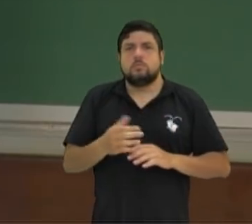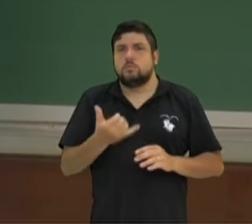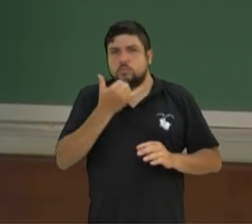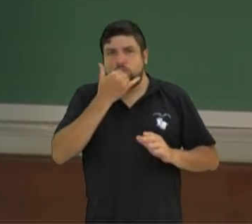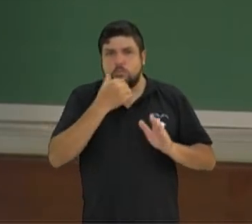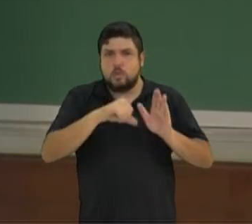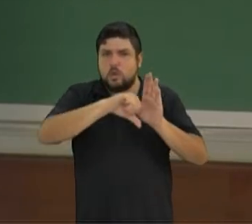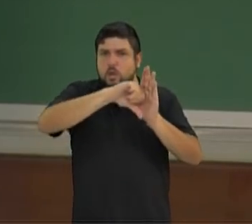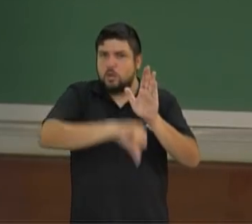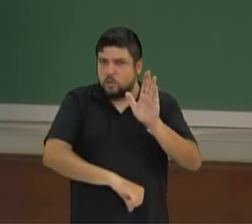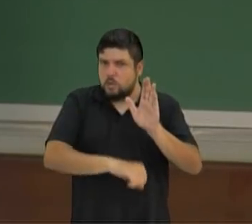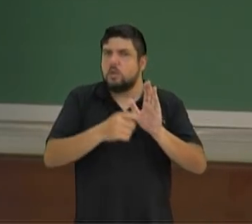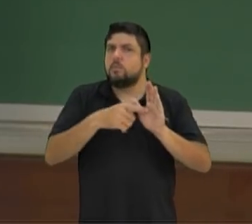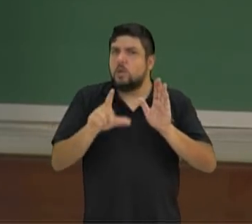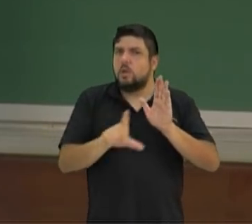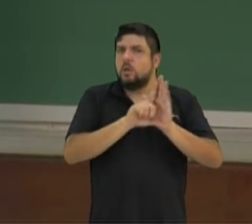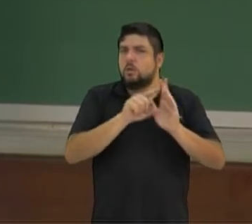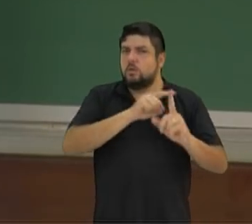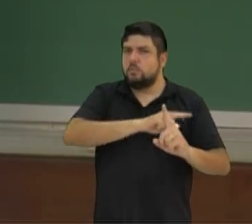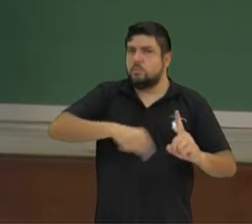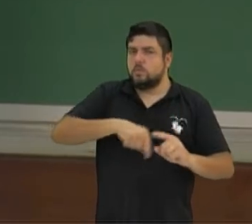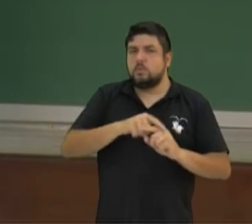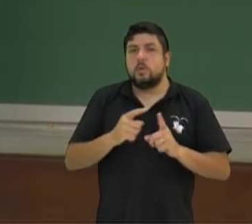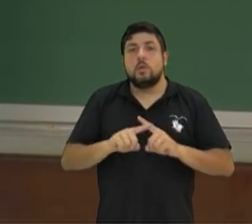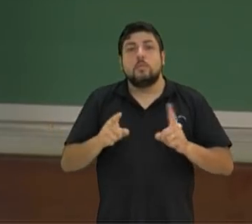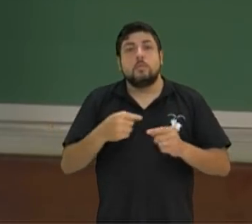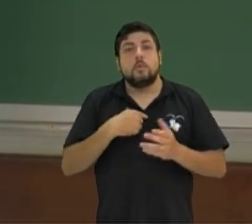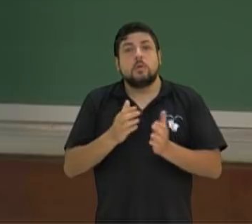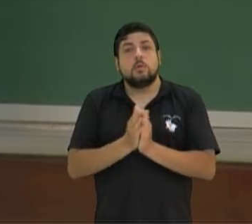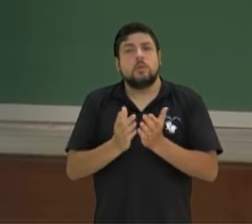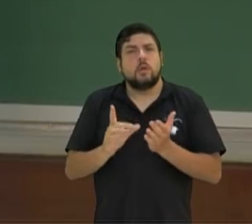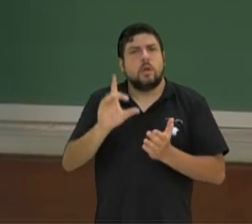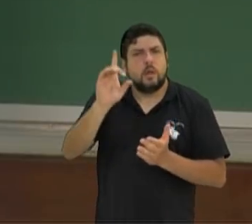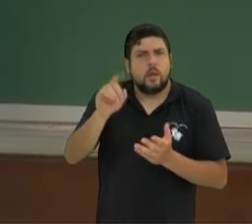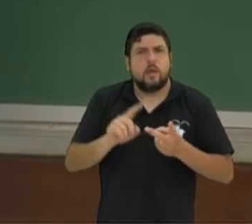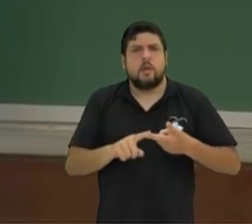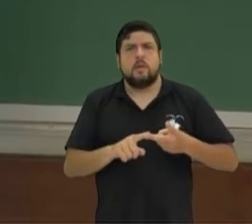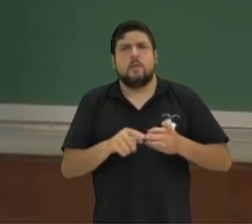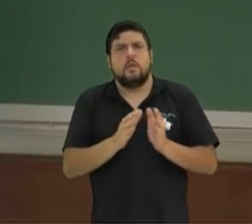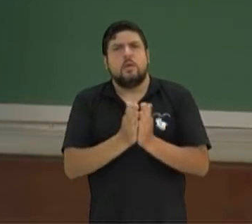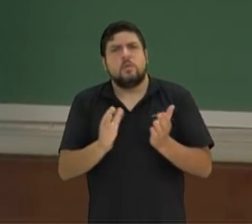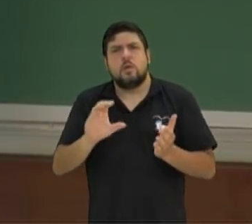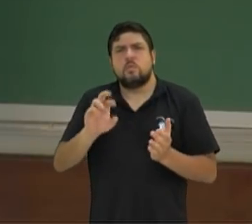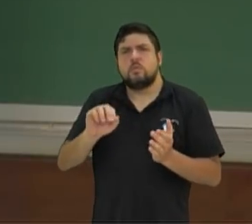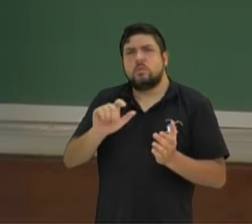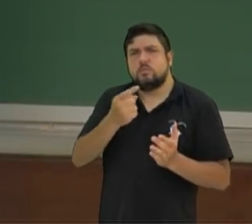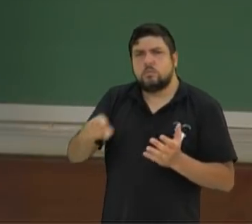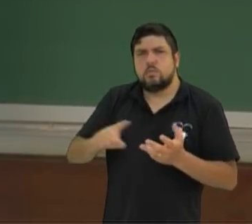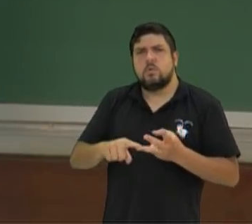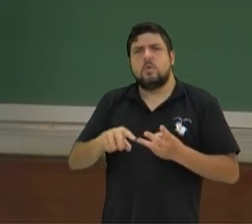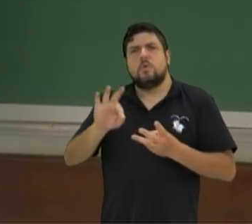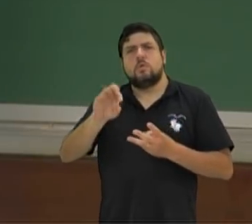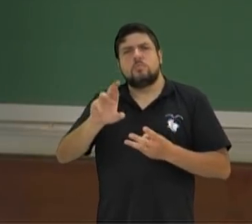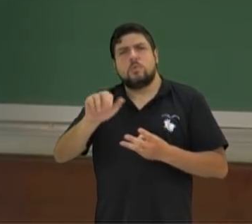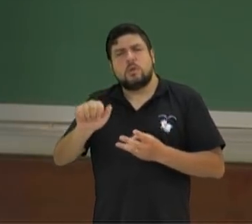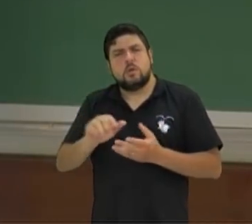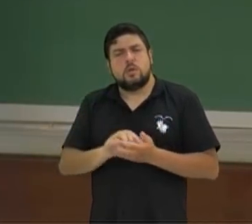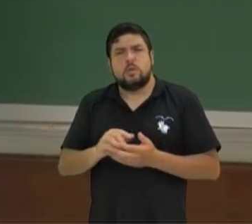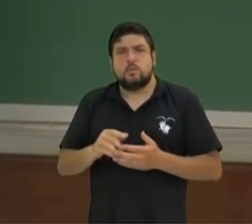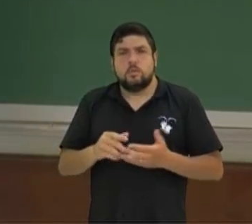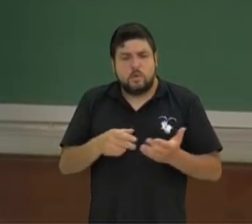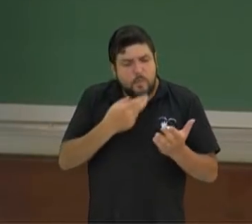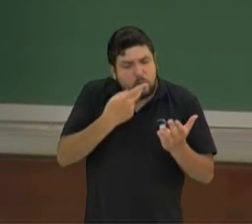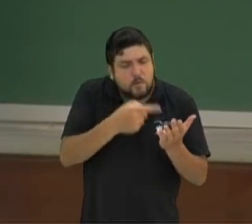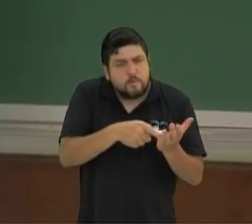desrespeito, principalmente crime. Mas nenhuma religião, nem na Bíblia, nem no Corão, nem no Torá, nenhum livro sagrado diz que tem que invadir o lugar sagrado